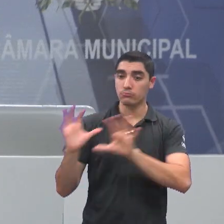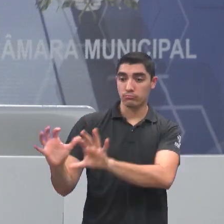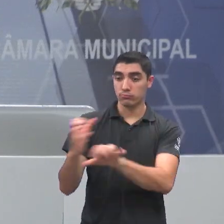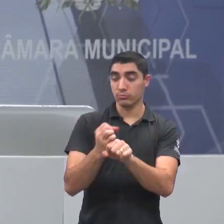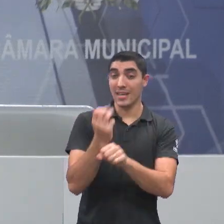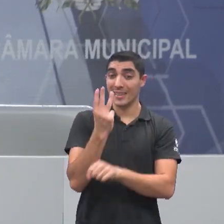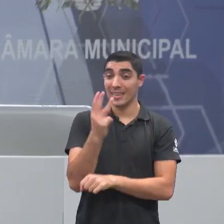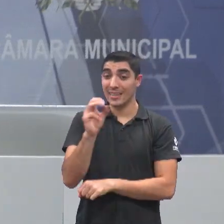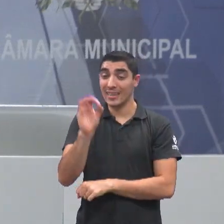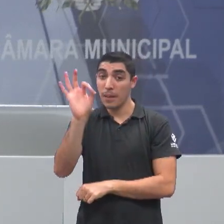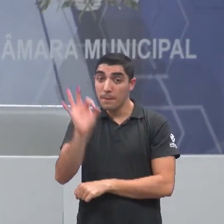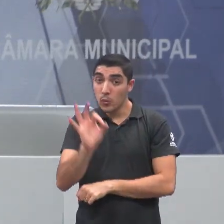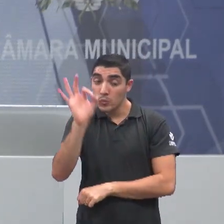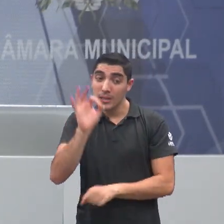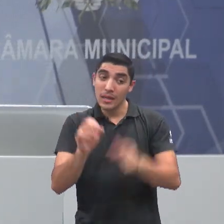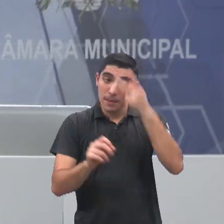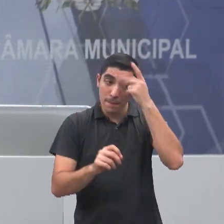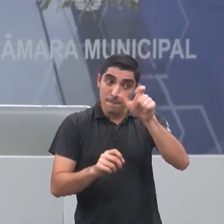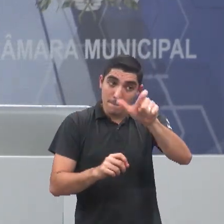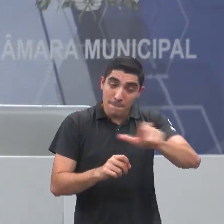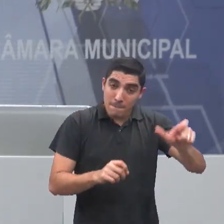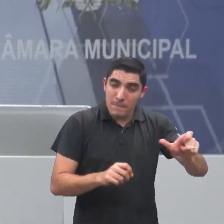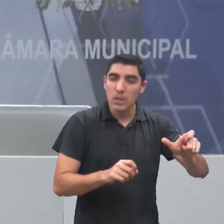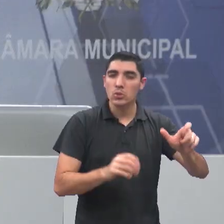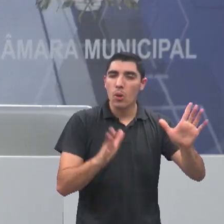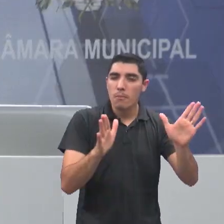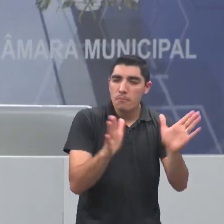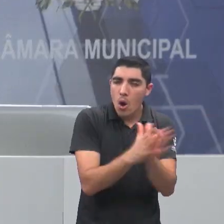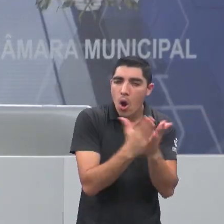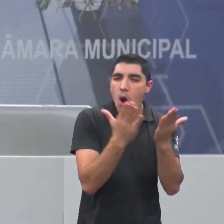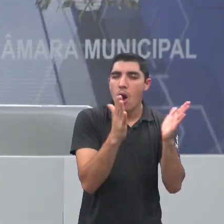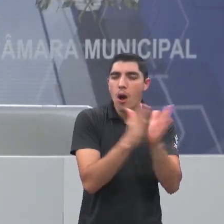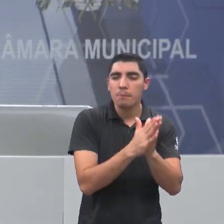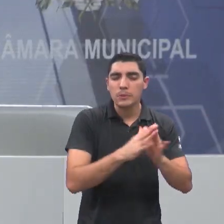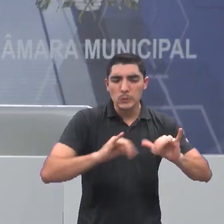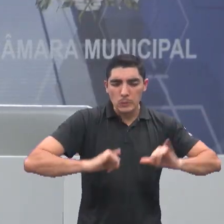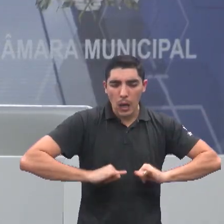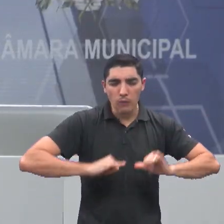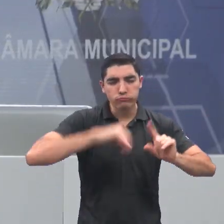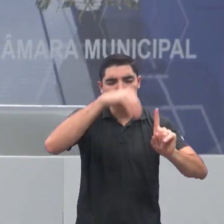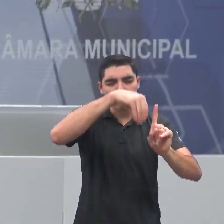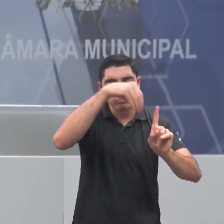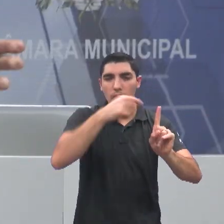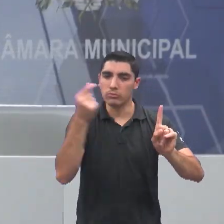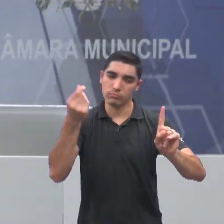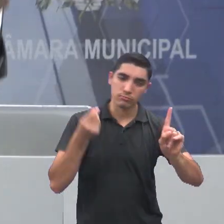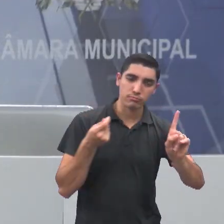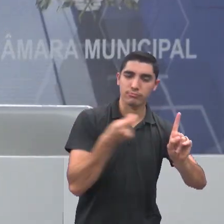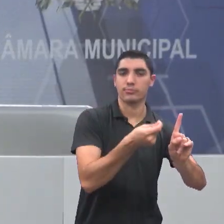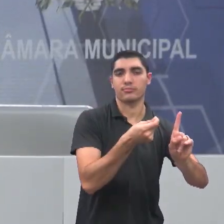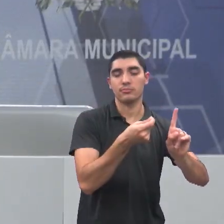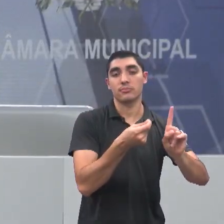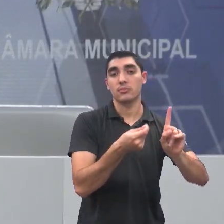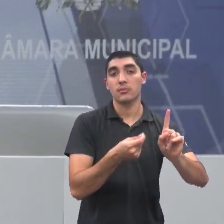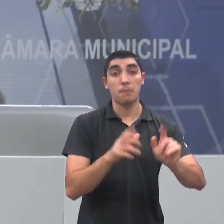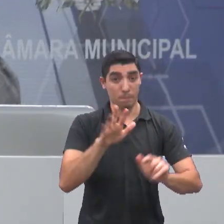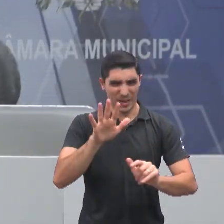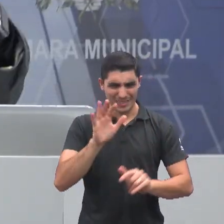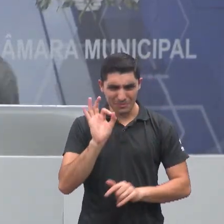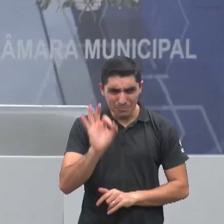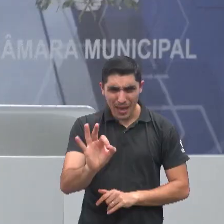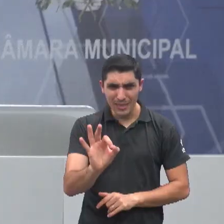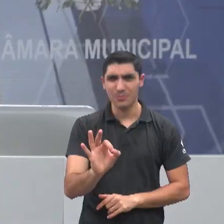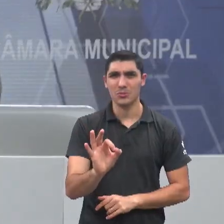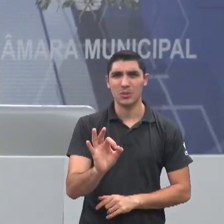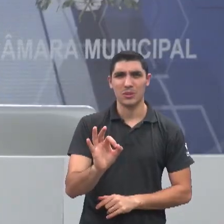em situação de vulnerabilidade que também estão lá. Portanto, isso não chega nem a R$500 mil. Mas não, na sua apresentação o senhor coloca